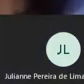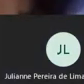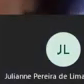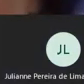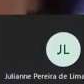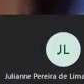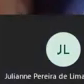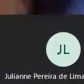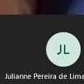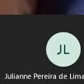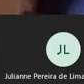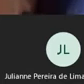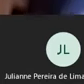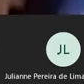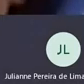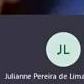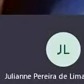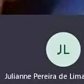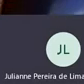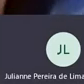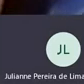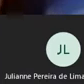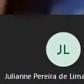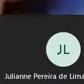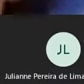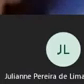escutando aí, falando de peso.